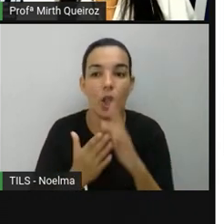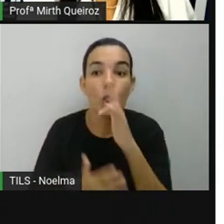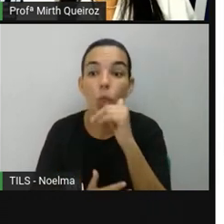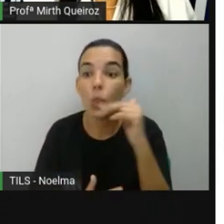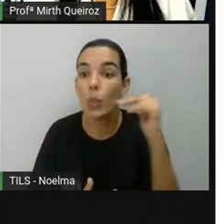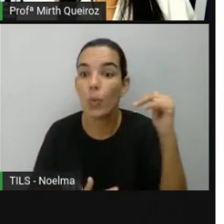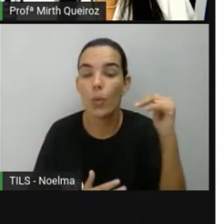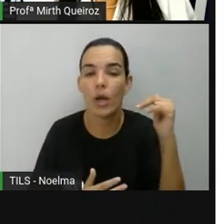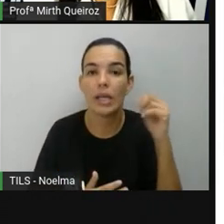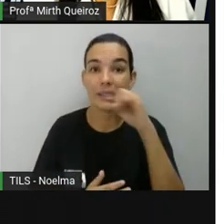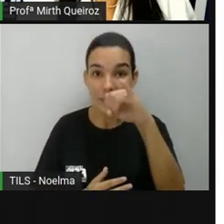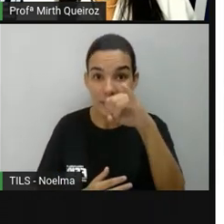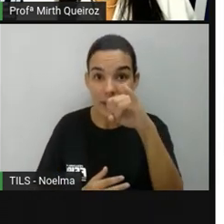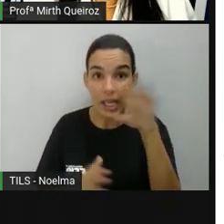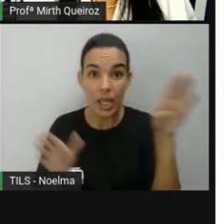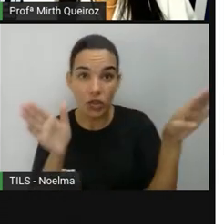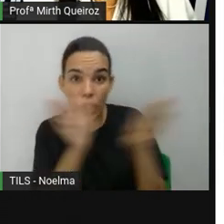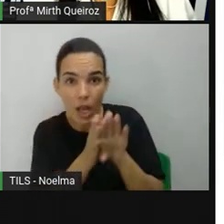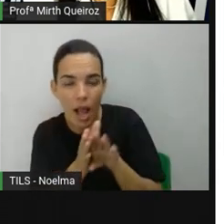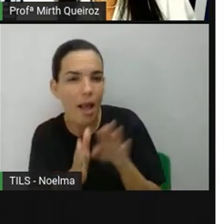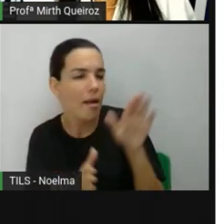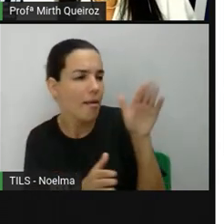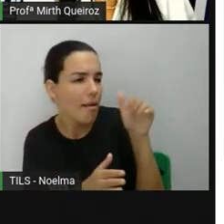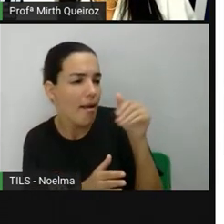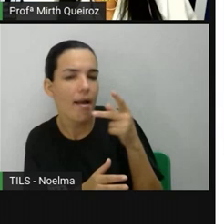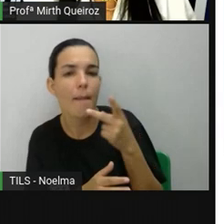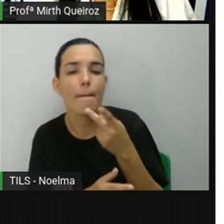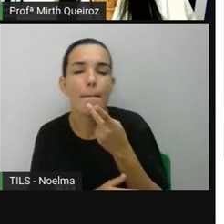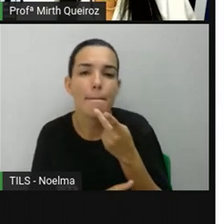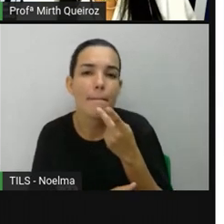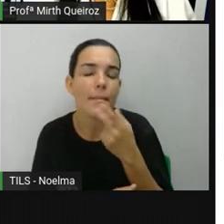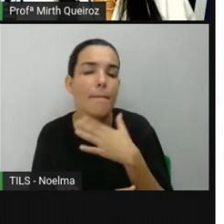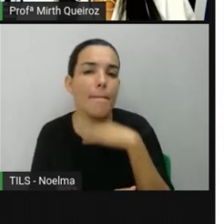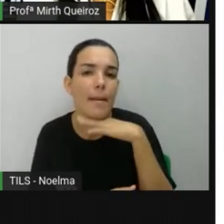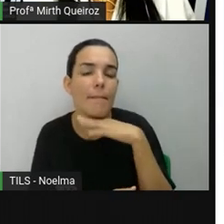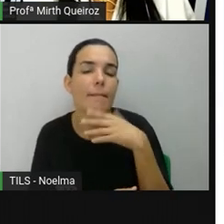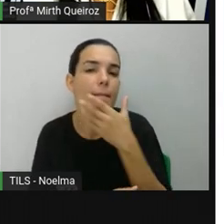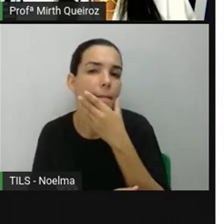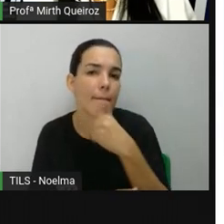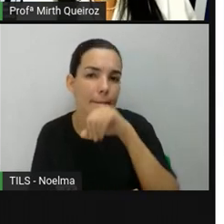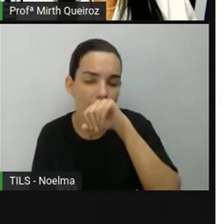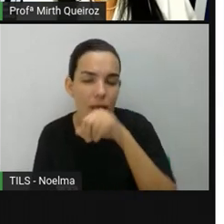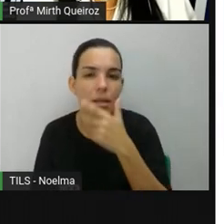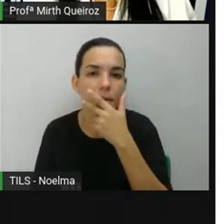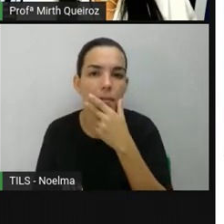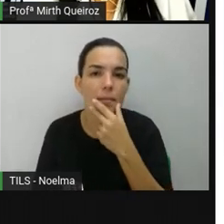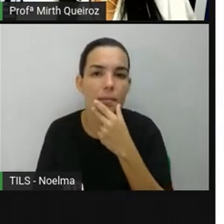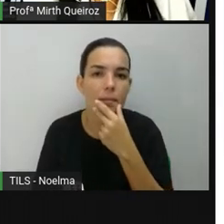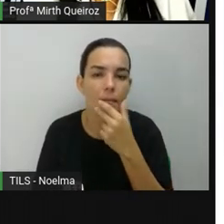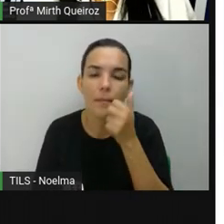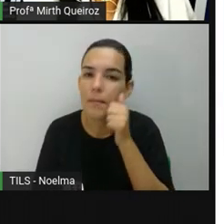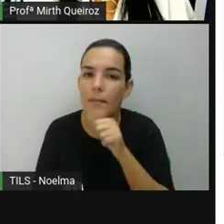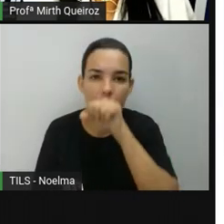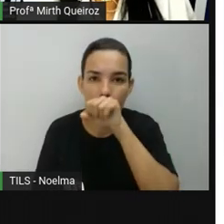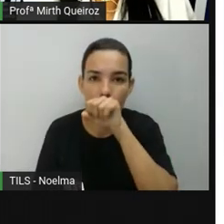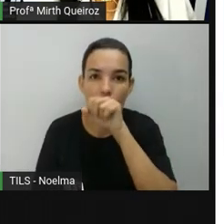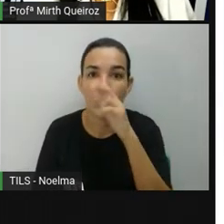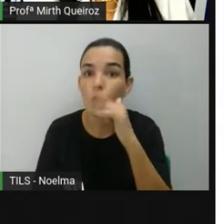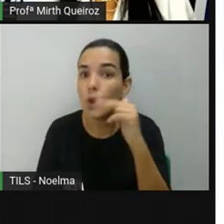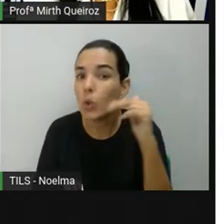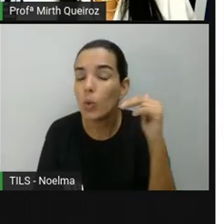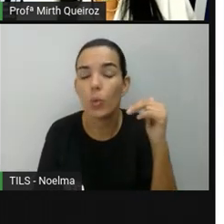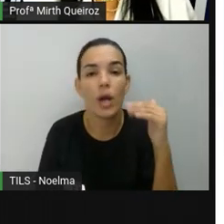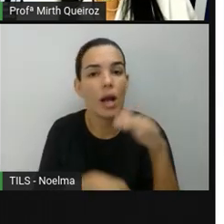Então, se isso acontecer, algum tipo de proposta dessa, vocês têm que falar para os pais de vocês. E não entrar